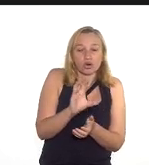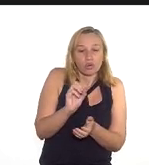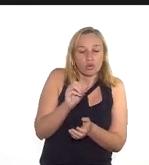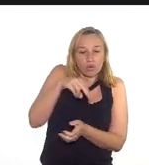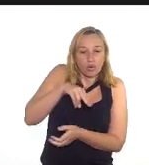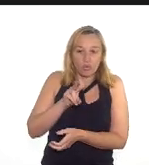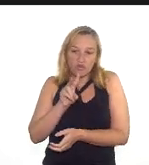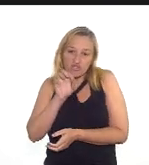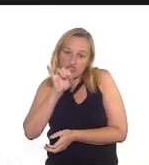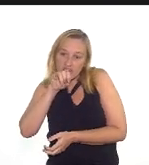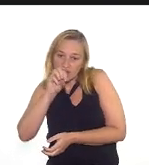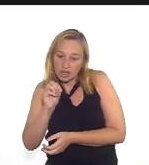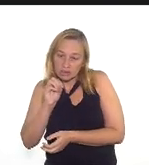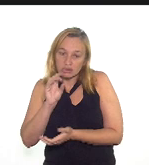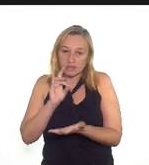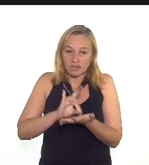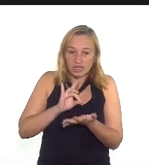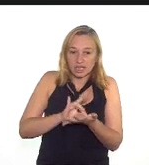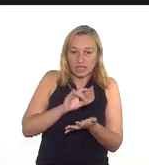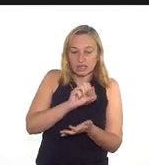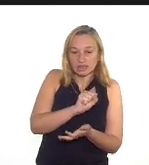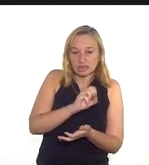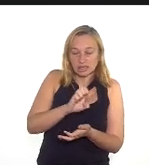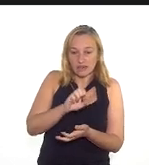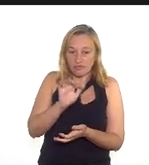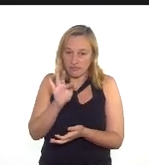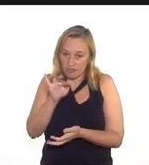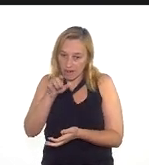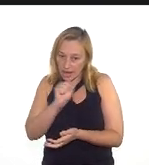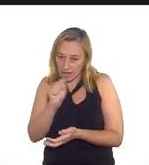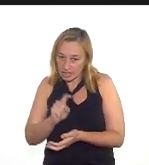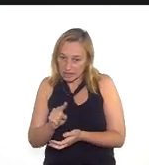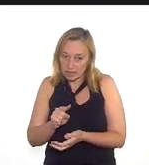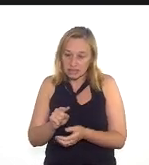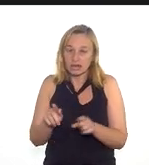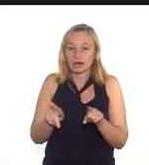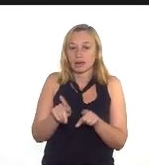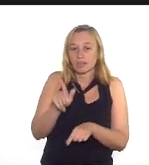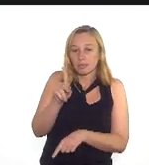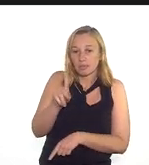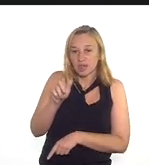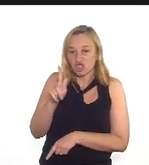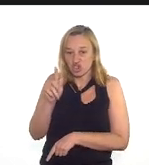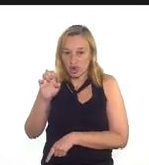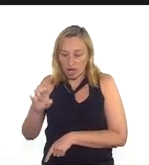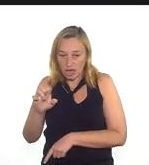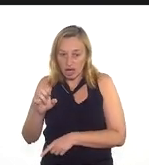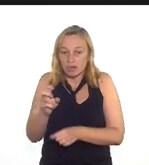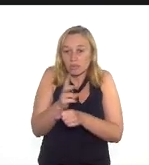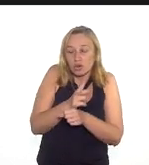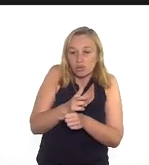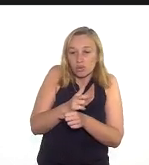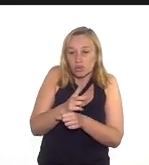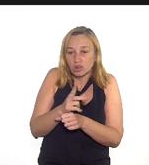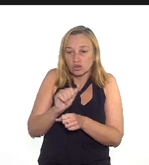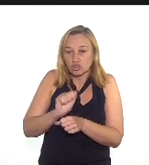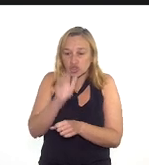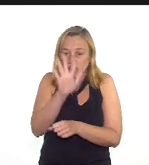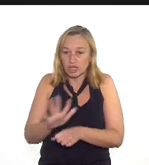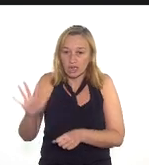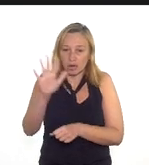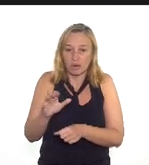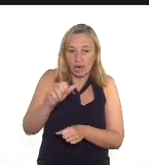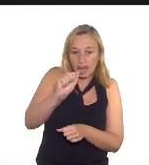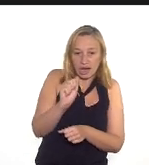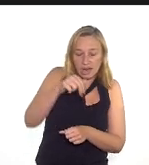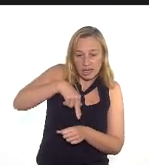verdade, ele se originou na Cefaz PGE, tá? O que nós estávamos desenhando. Basicamente, o procurador-geral da ANP,